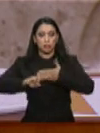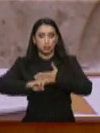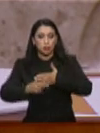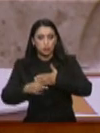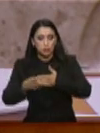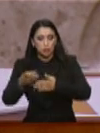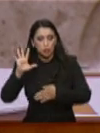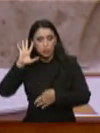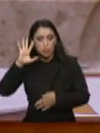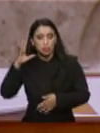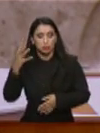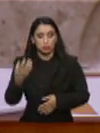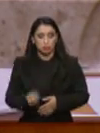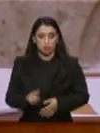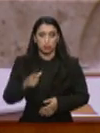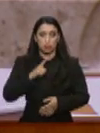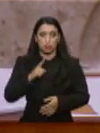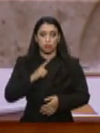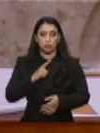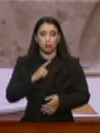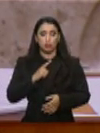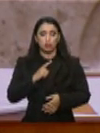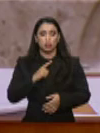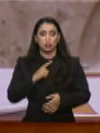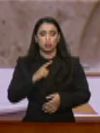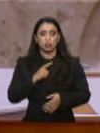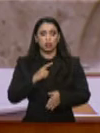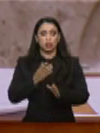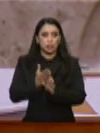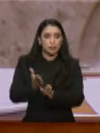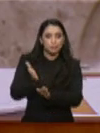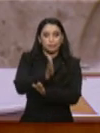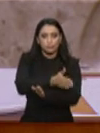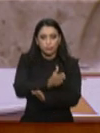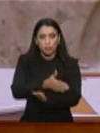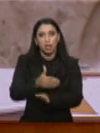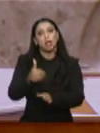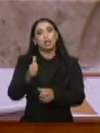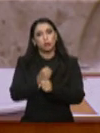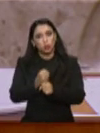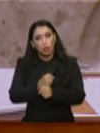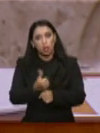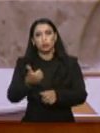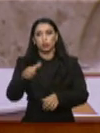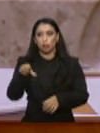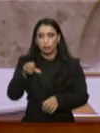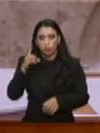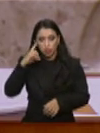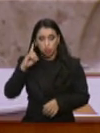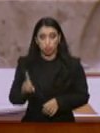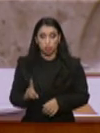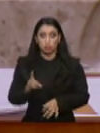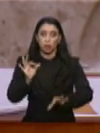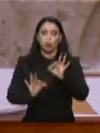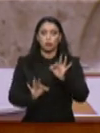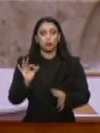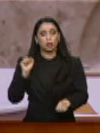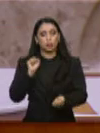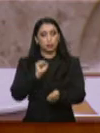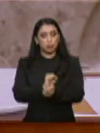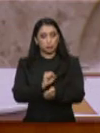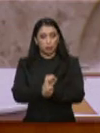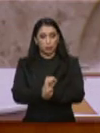da decisão e à aplicação dos princípios das anterioridades, anual e nonagesimal, o julgamento foi suspenso.